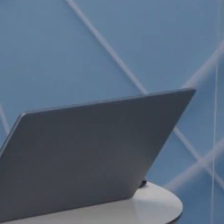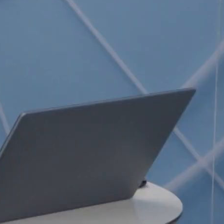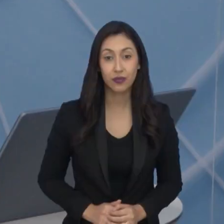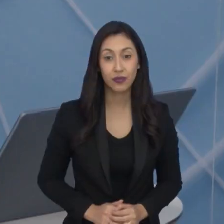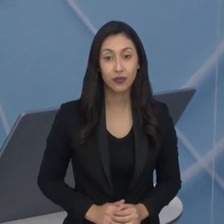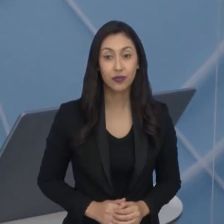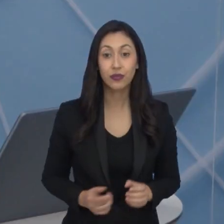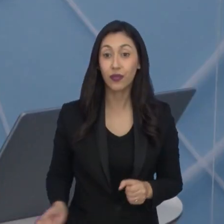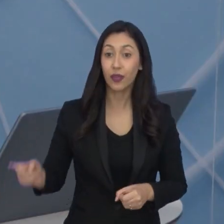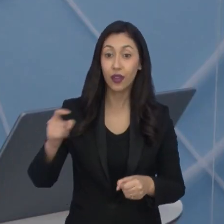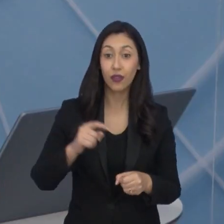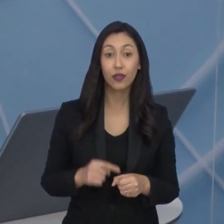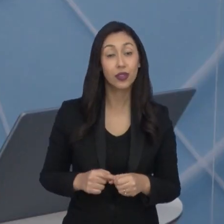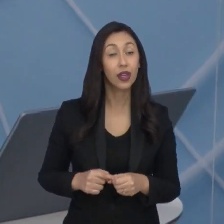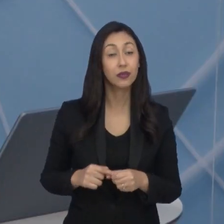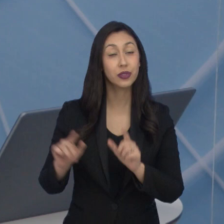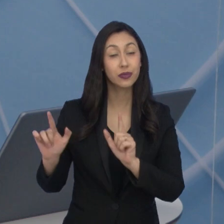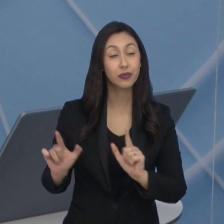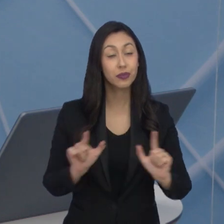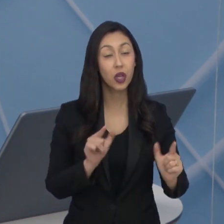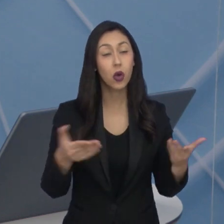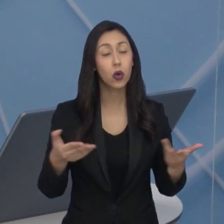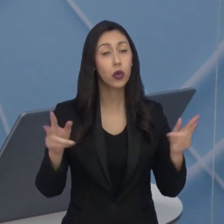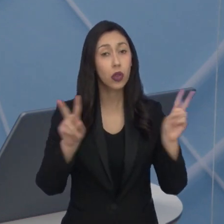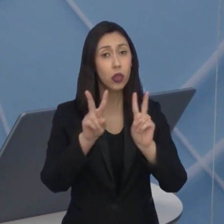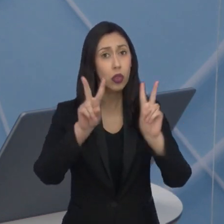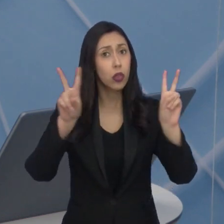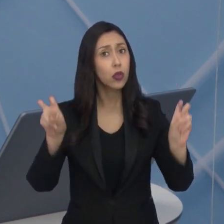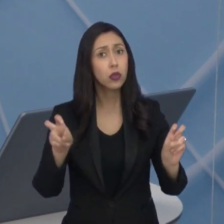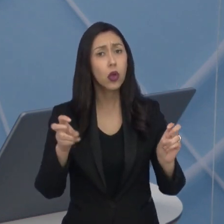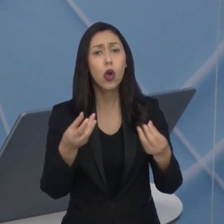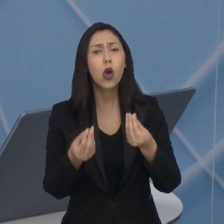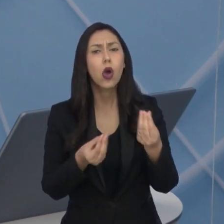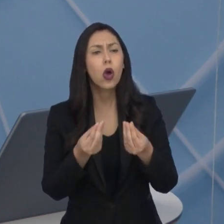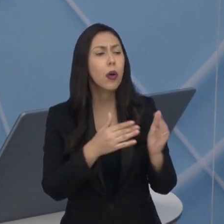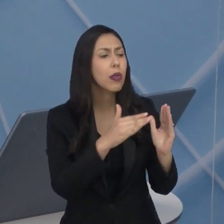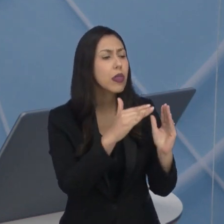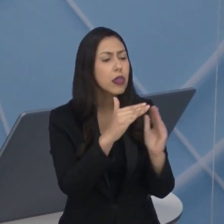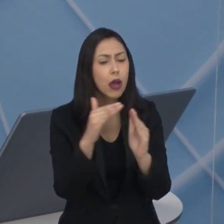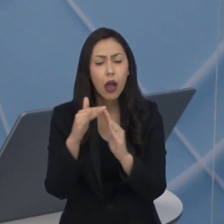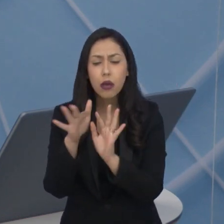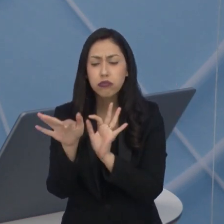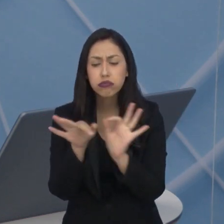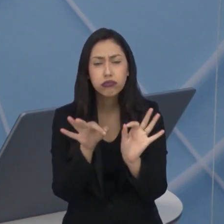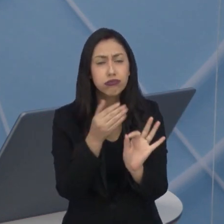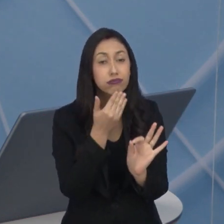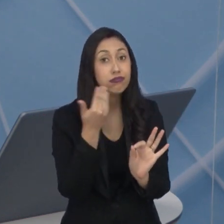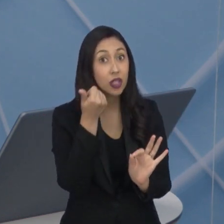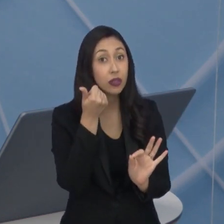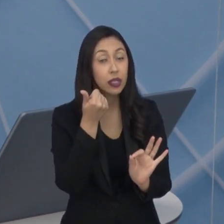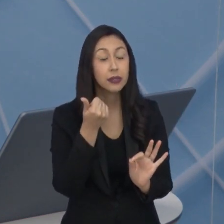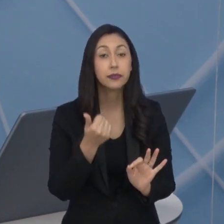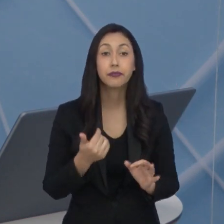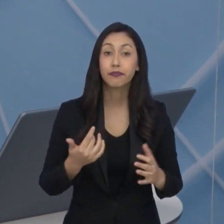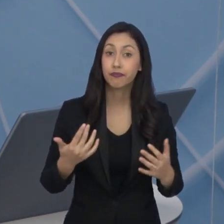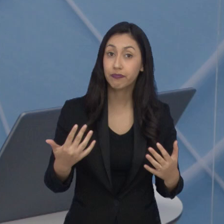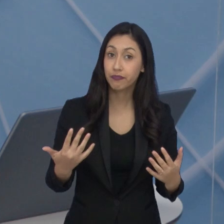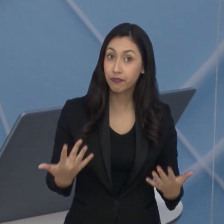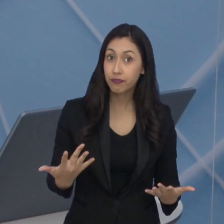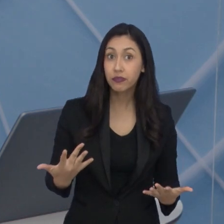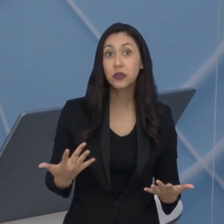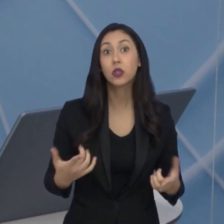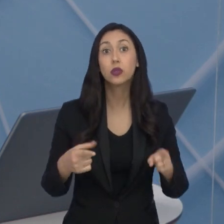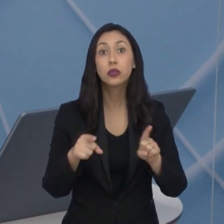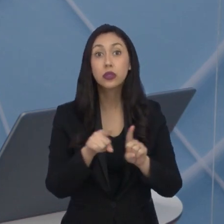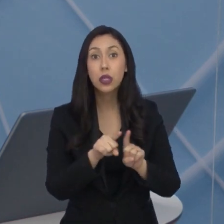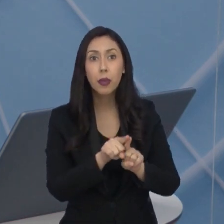De volta com Diálogos, hoje estamos falando sobre melhorias habitacionais. E olha só, gente, impermeabilização